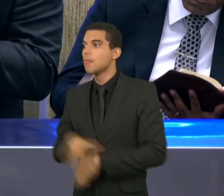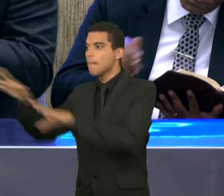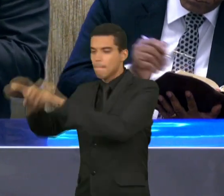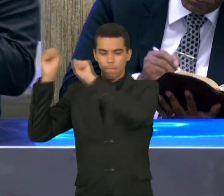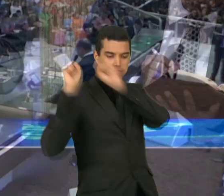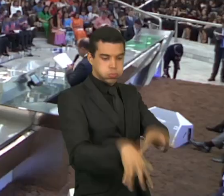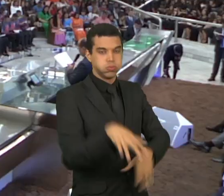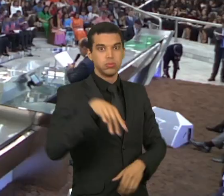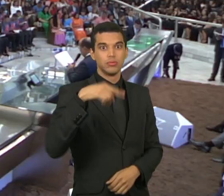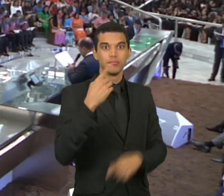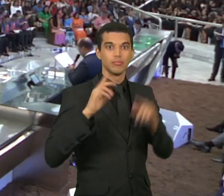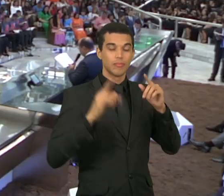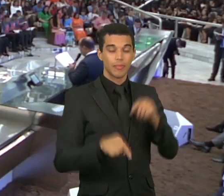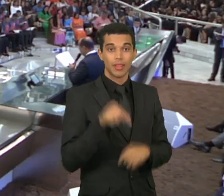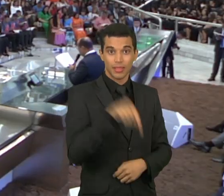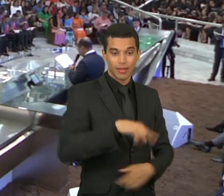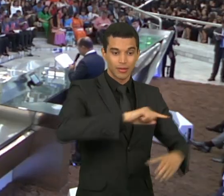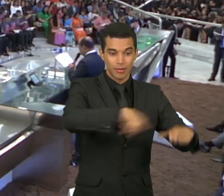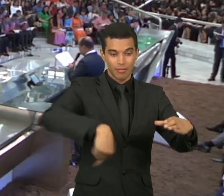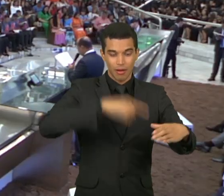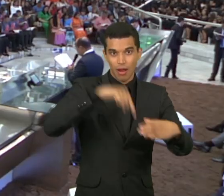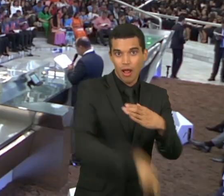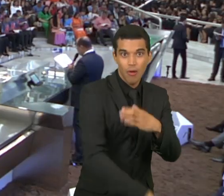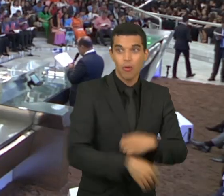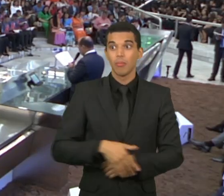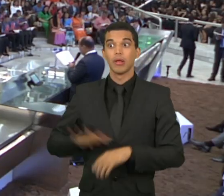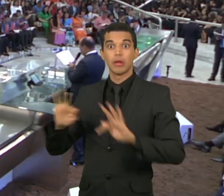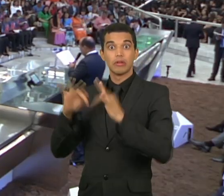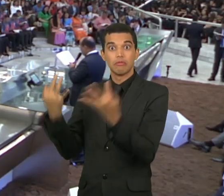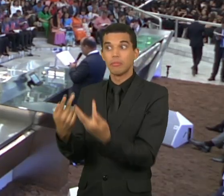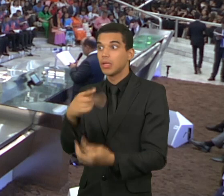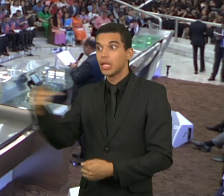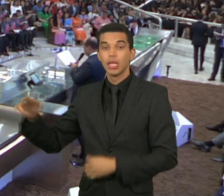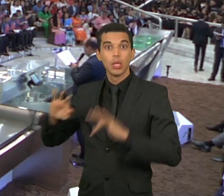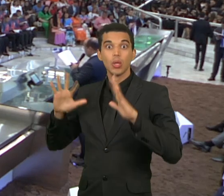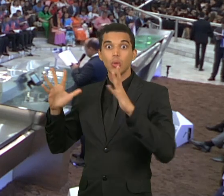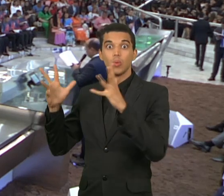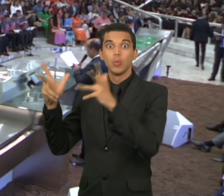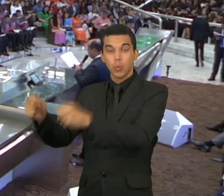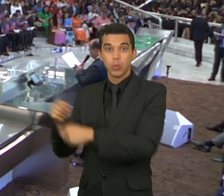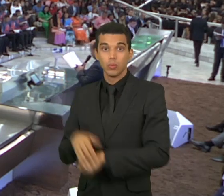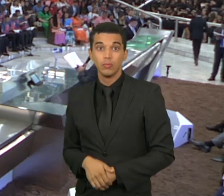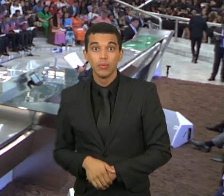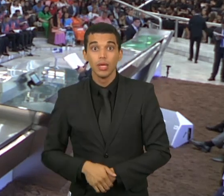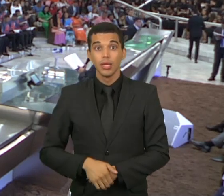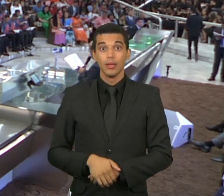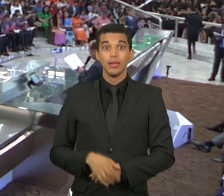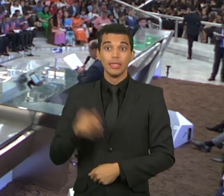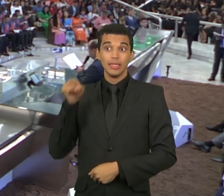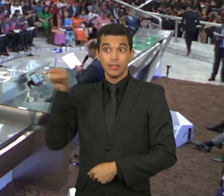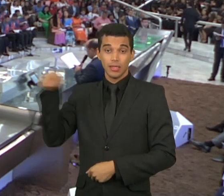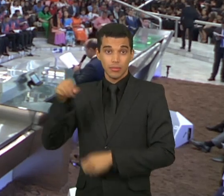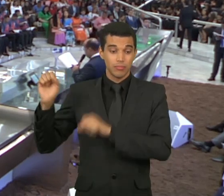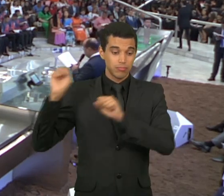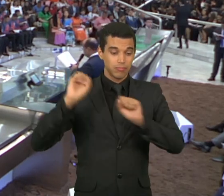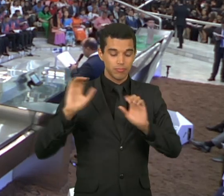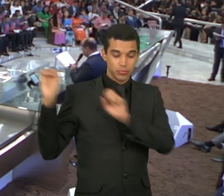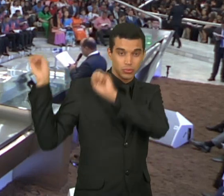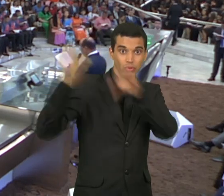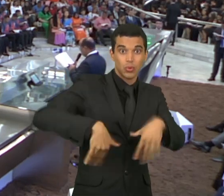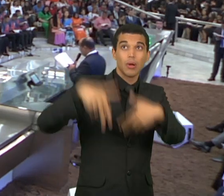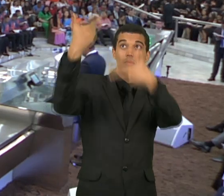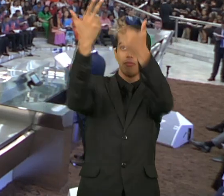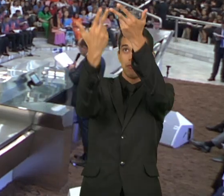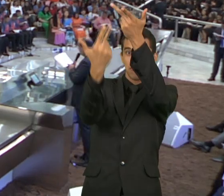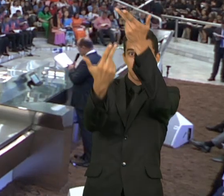da cova dos leões, ele, seus filhos, suas mulheres, e ainda não tinham chegado ao fundo da cova, quando os leões